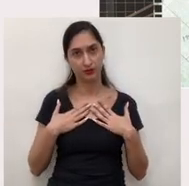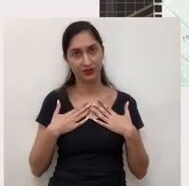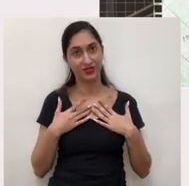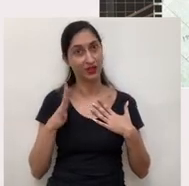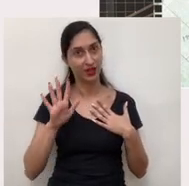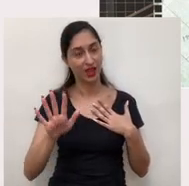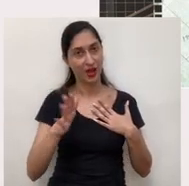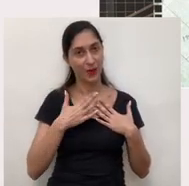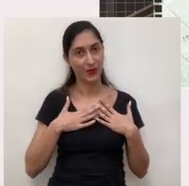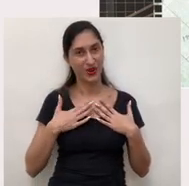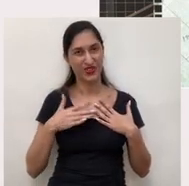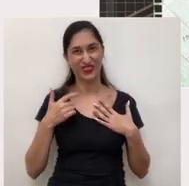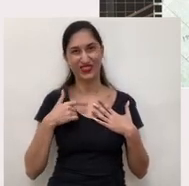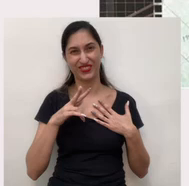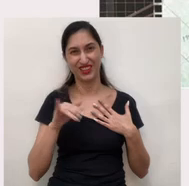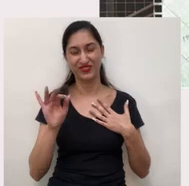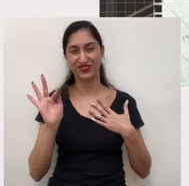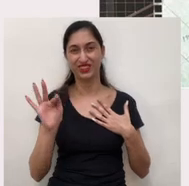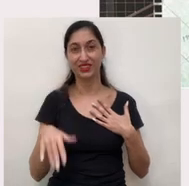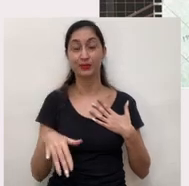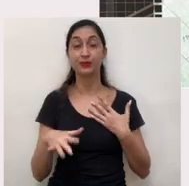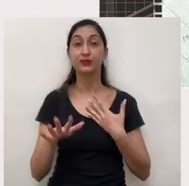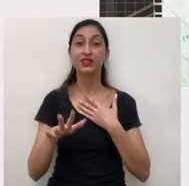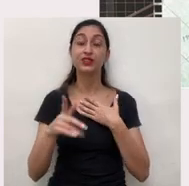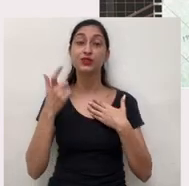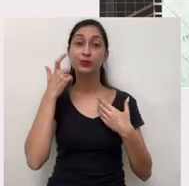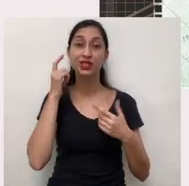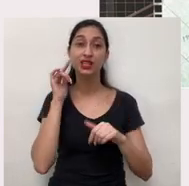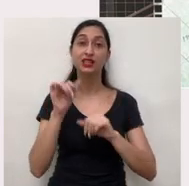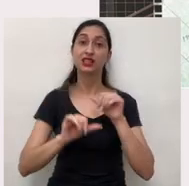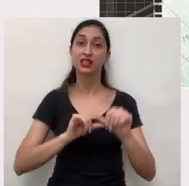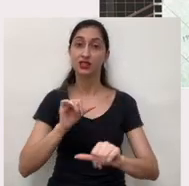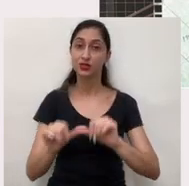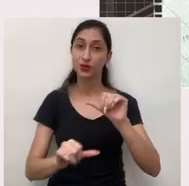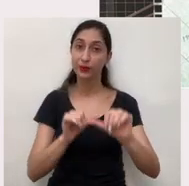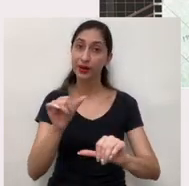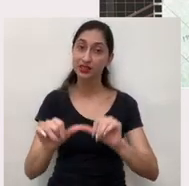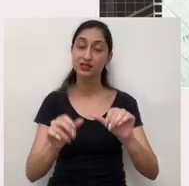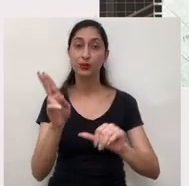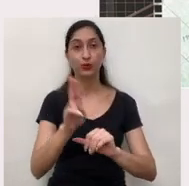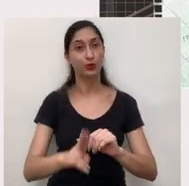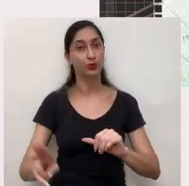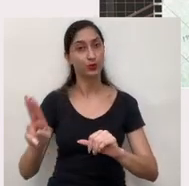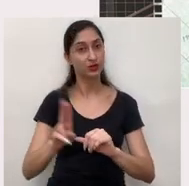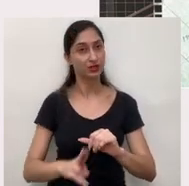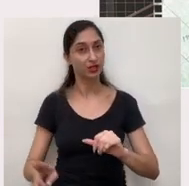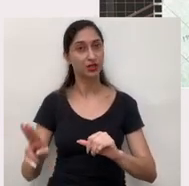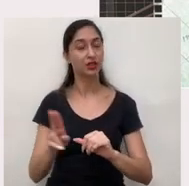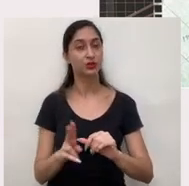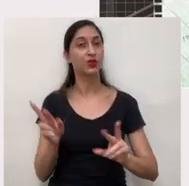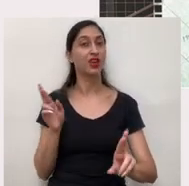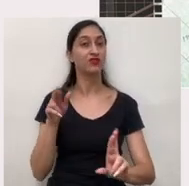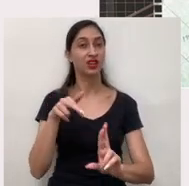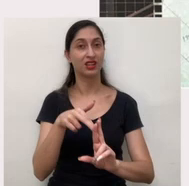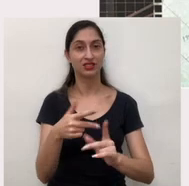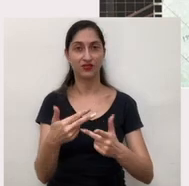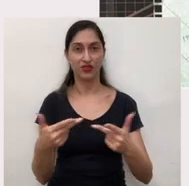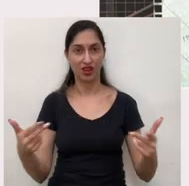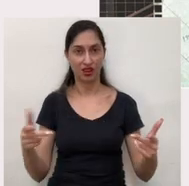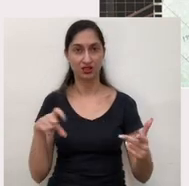tá? De pensar nessa transformação também a partir dessas referências, né?